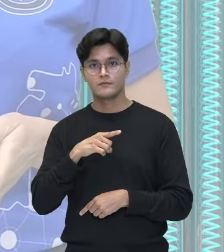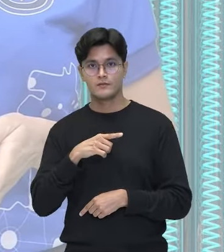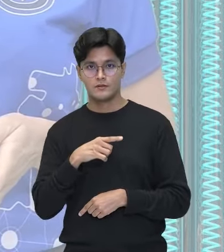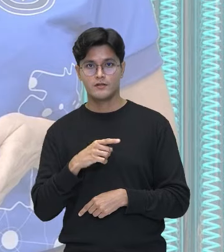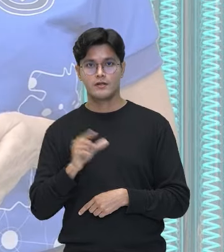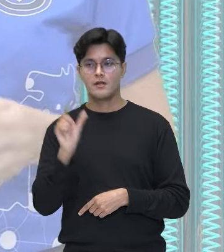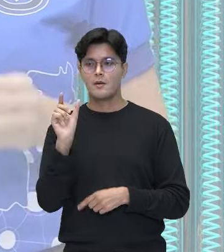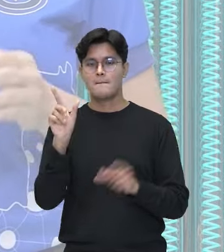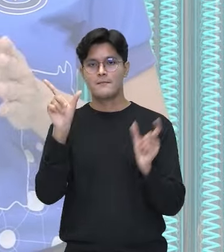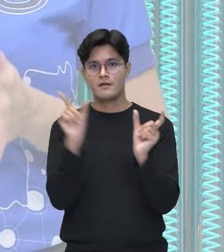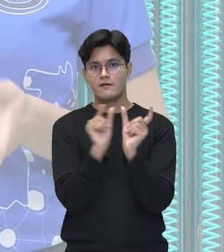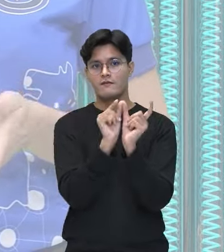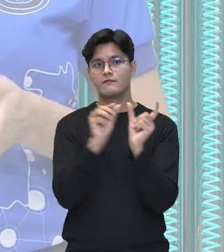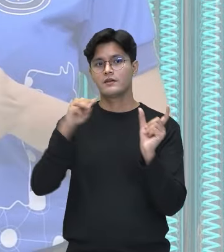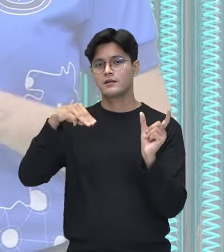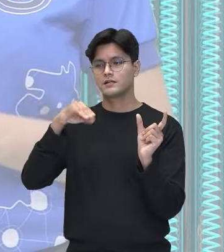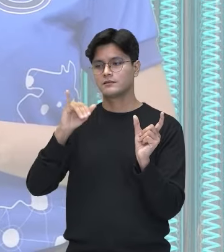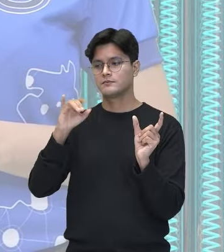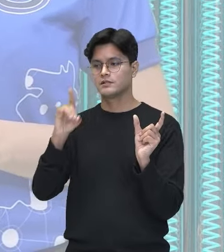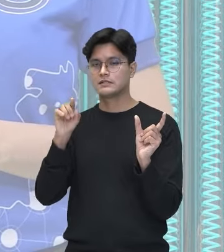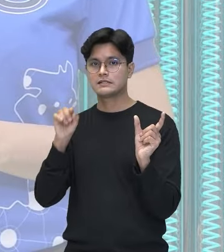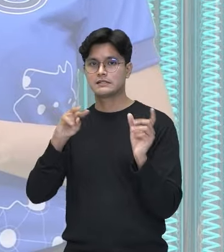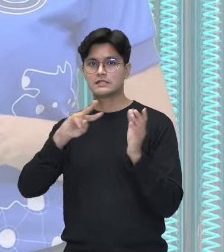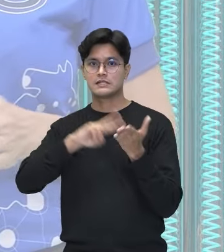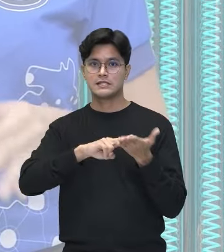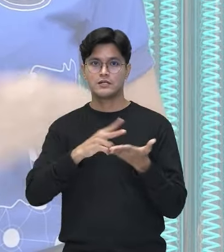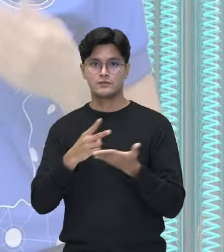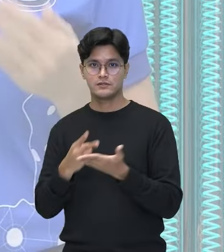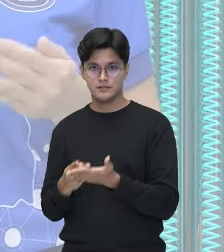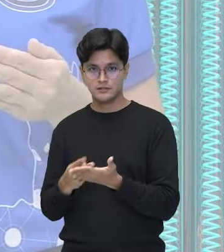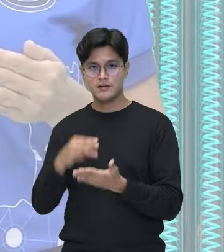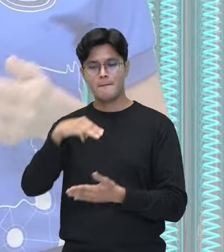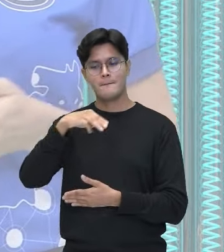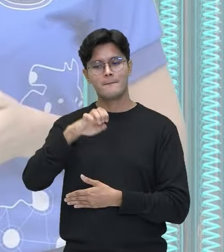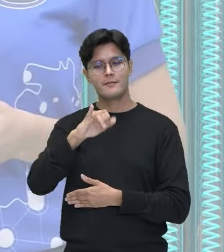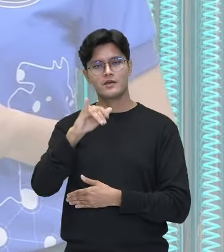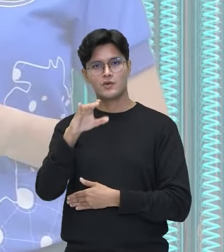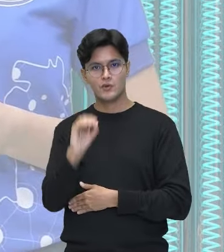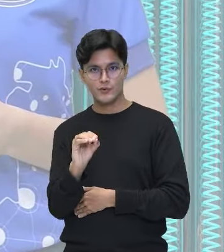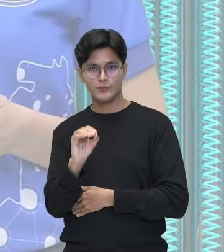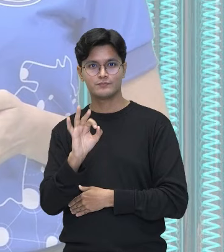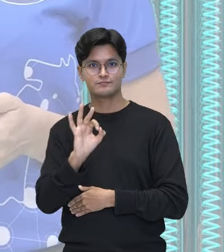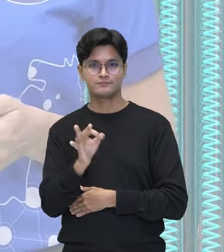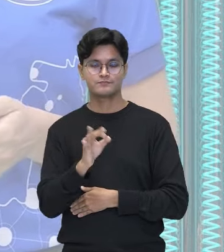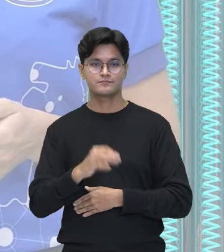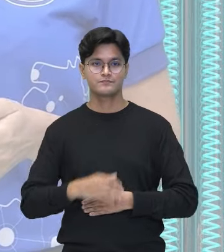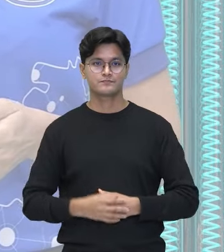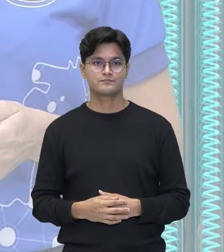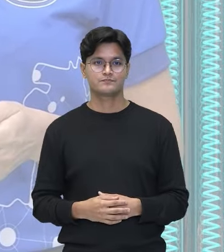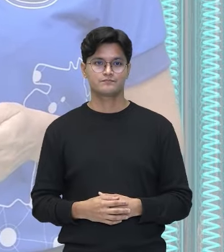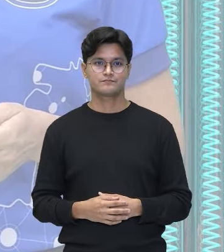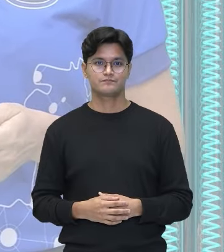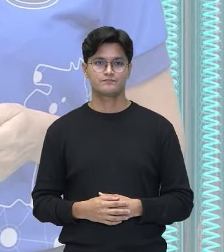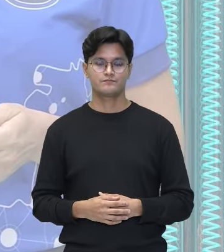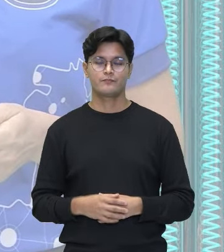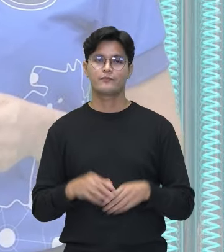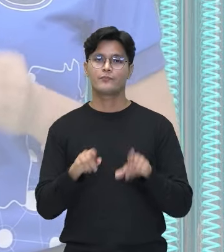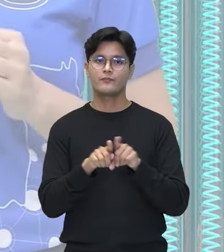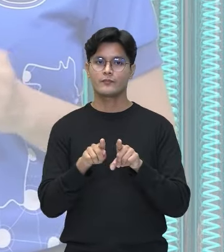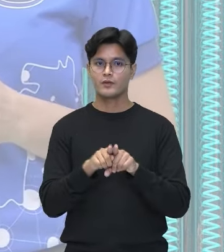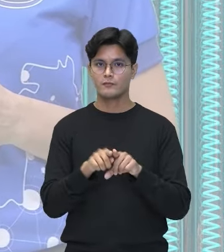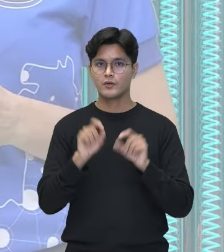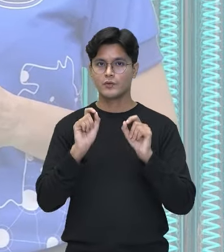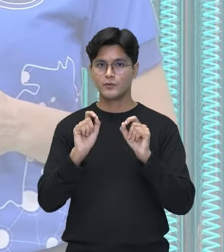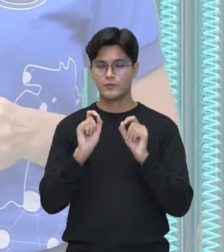mid significa meio ou centro. Continuando, vamos ver mais um outro tipo. O prefixo in